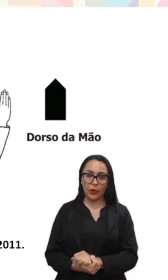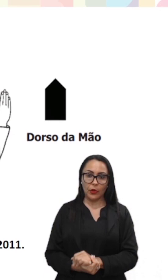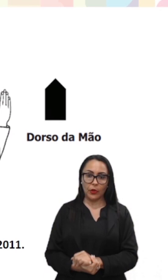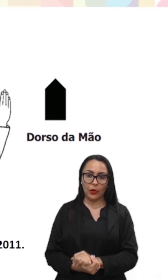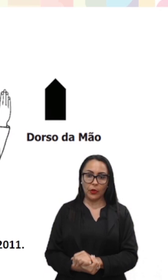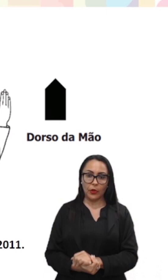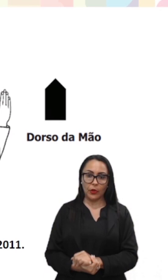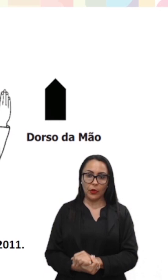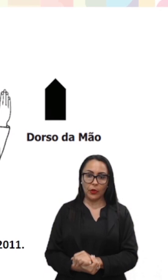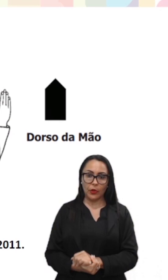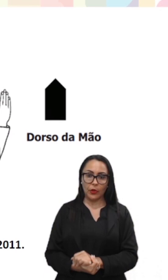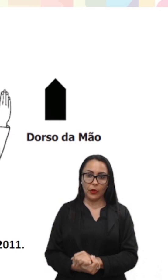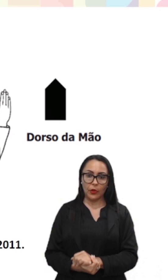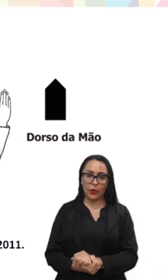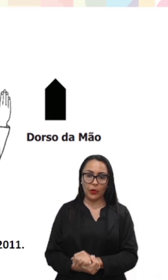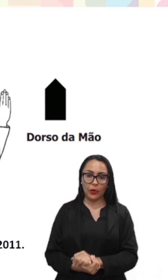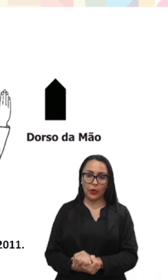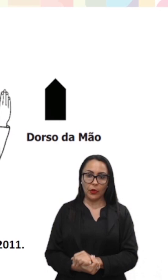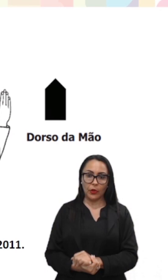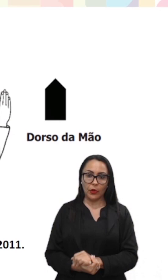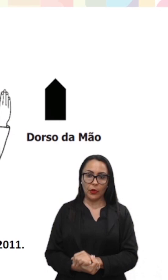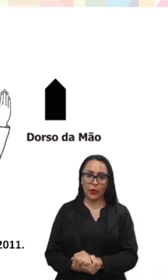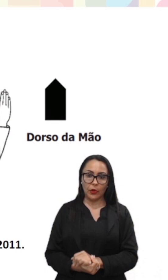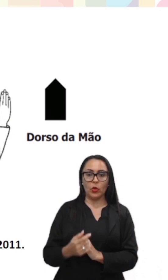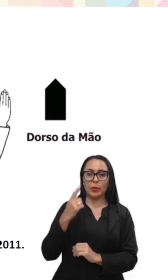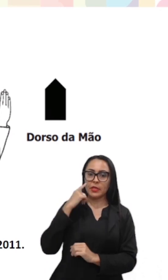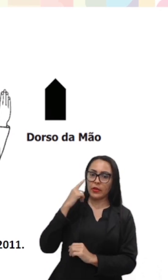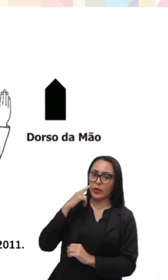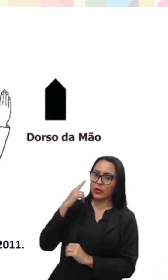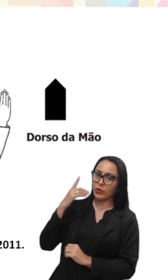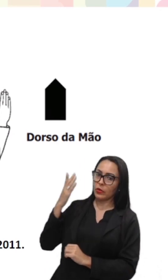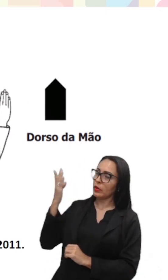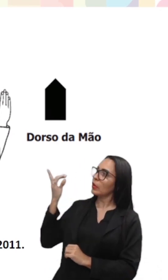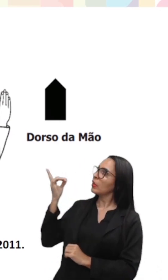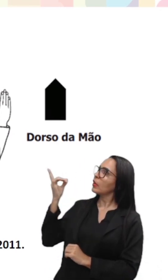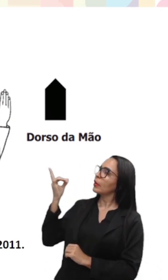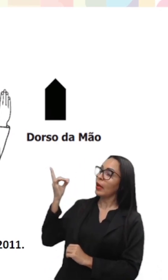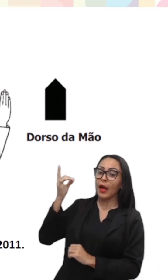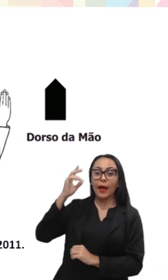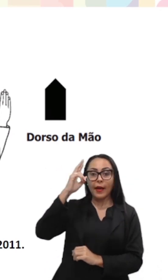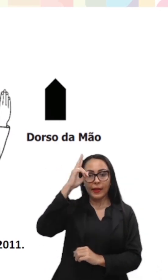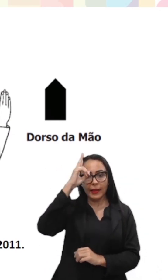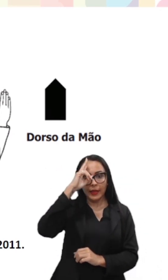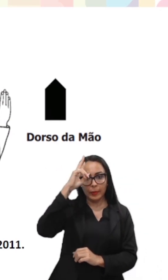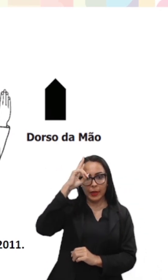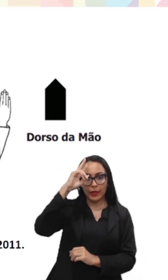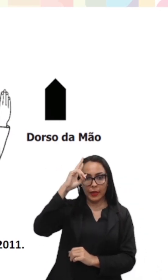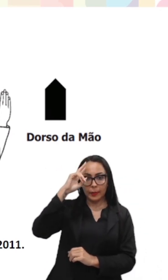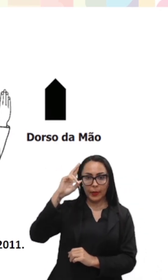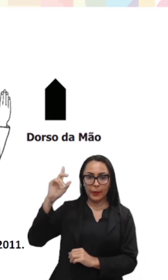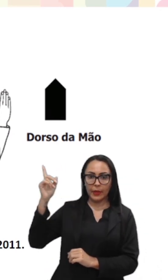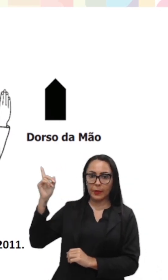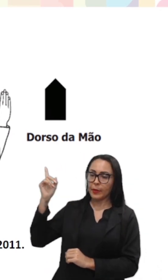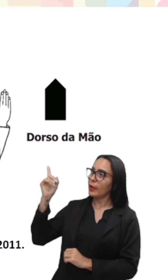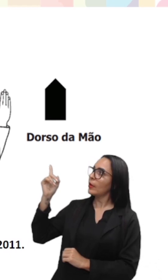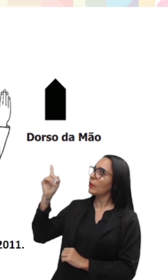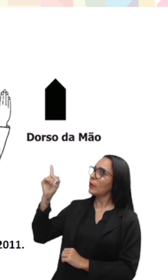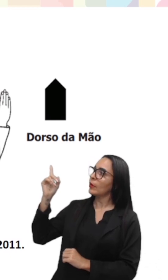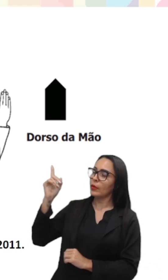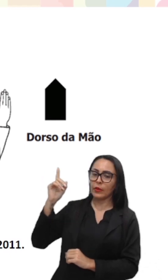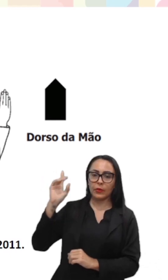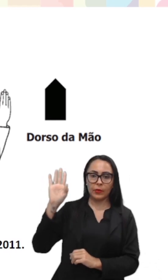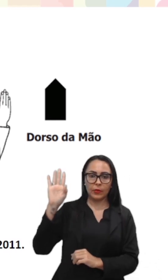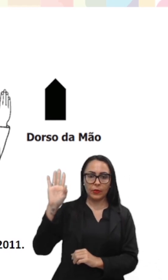o dorso da mão aberto levantado ao lado da sua cabeça. Lembra que a palma da mão é branca? A palma da mão é